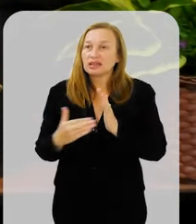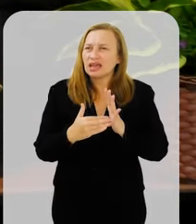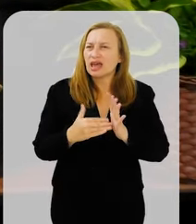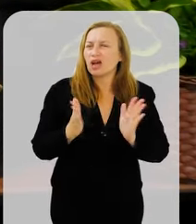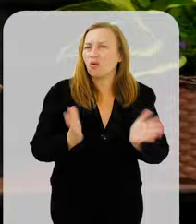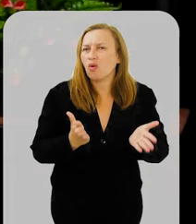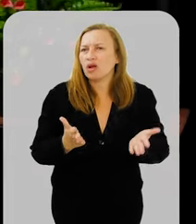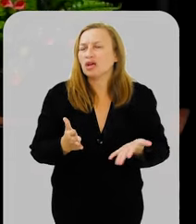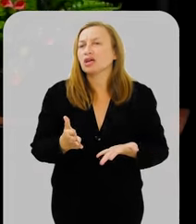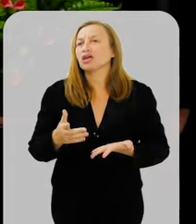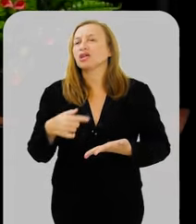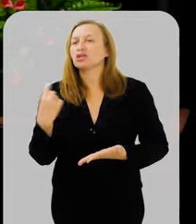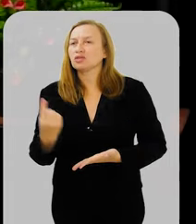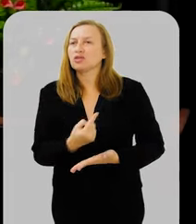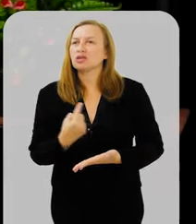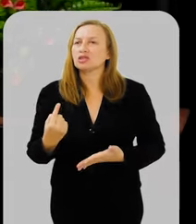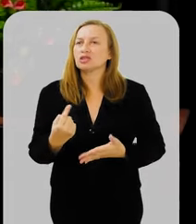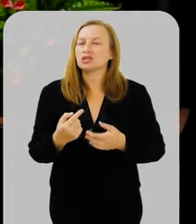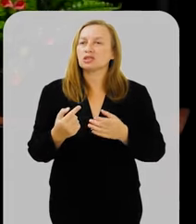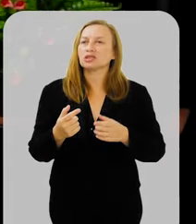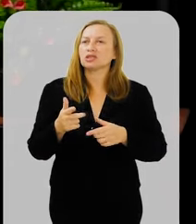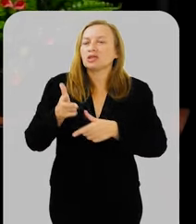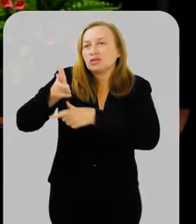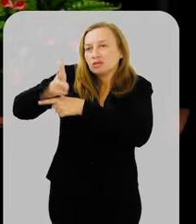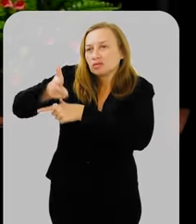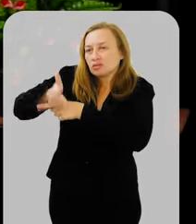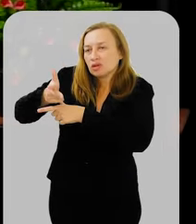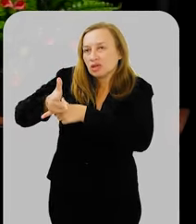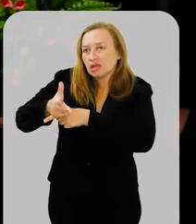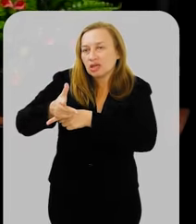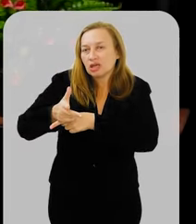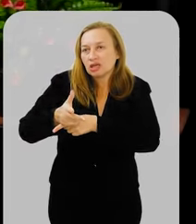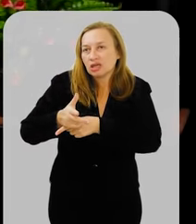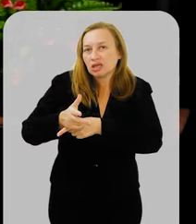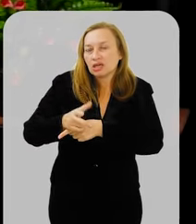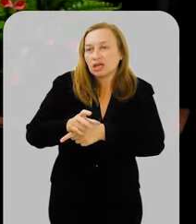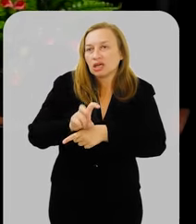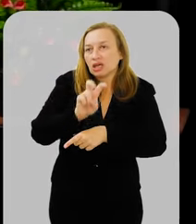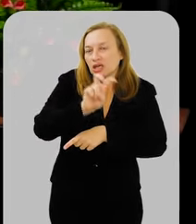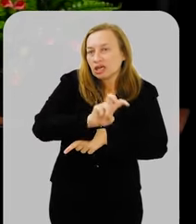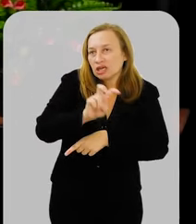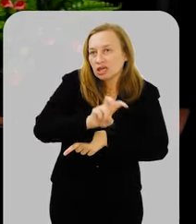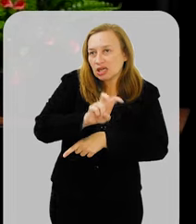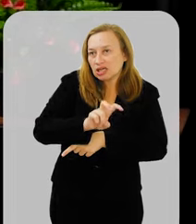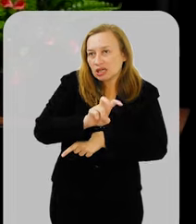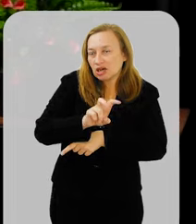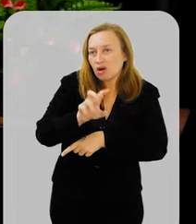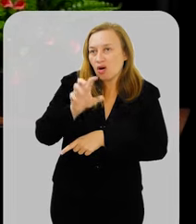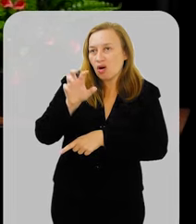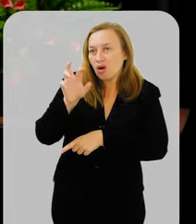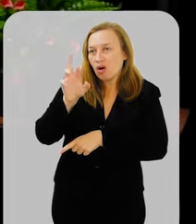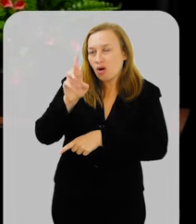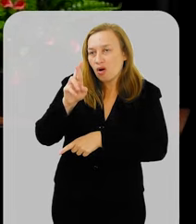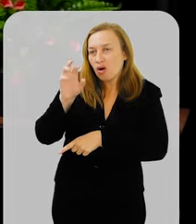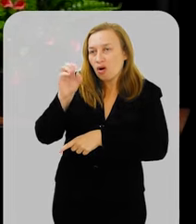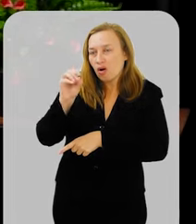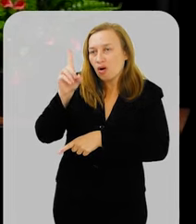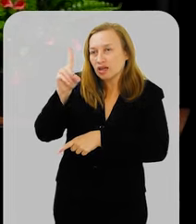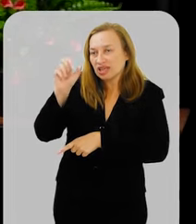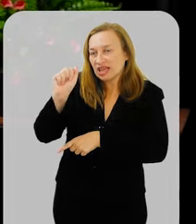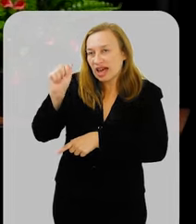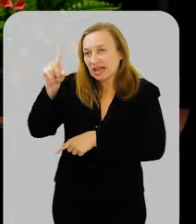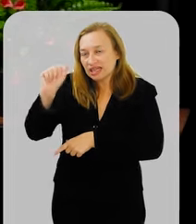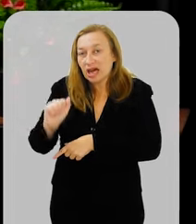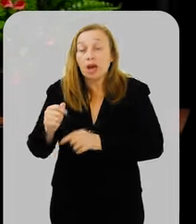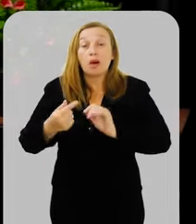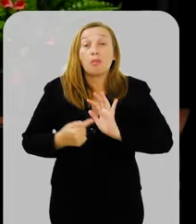o momento que a gente transmite a quinta rodada da Série A2 do Campeonato Carioca, uma média de 50 mil visualizações, mostrando